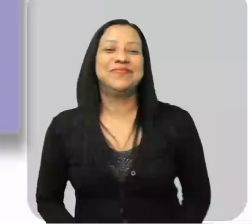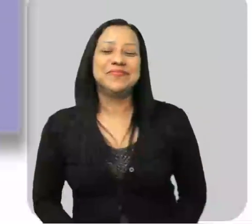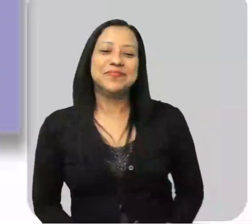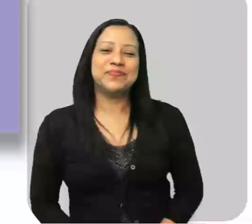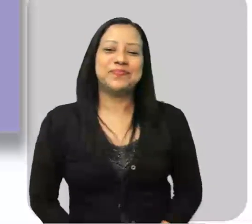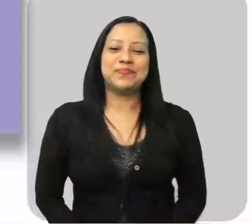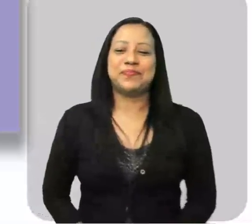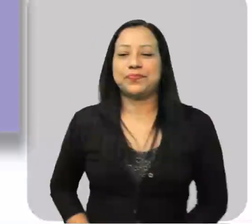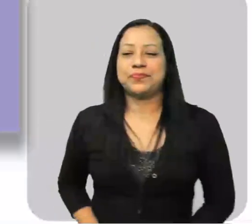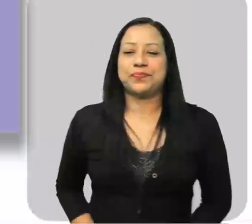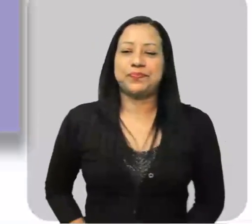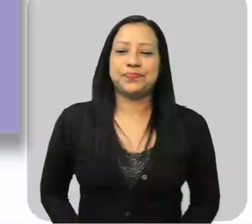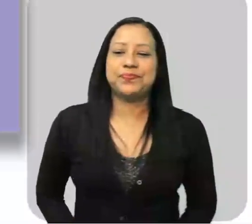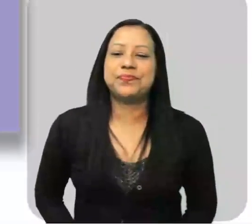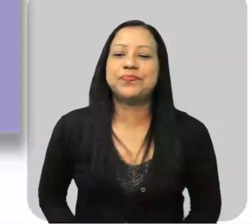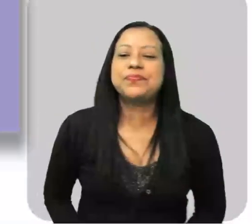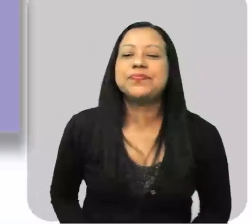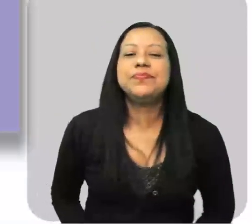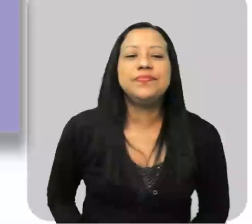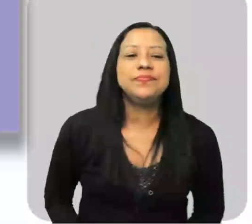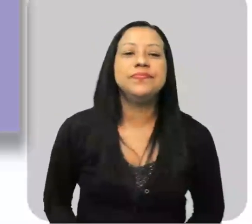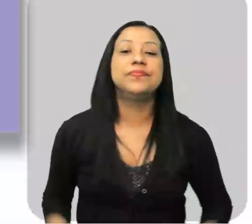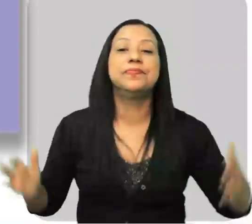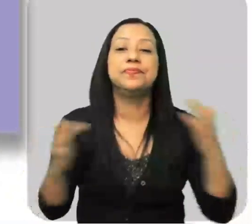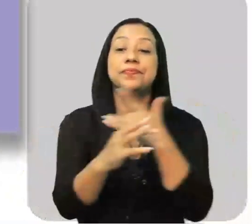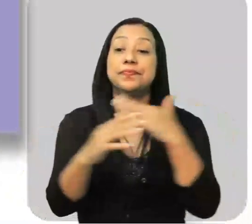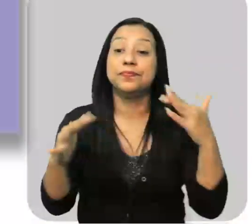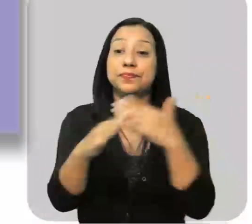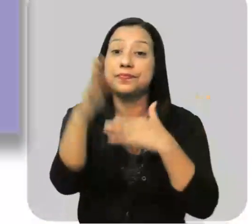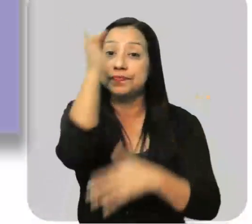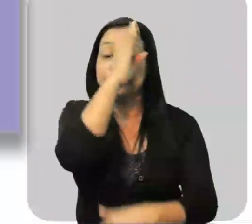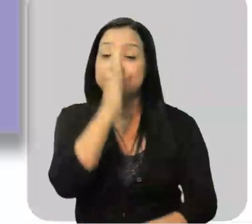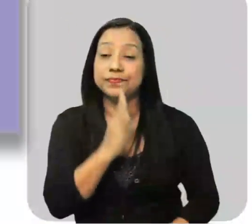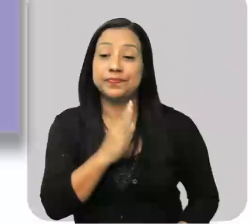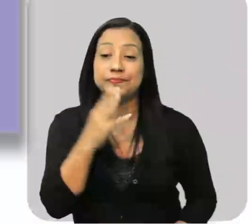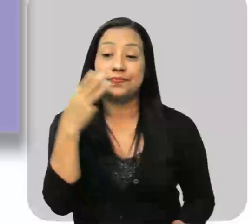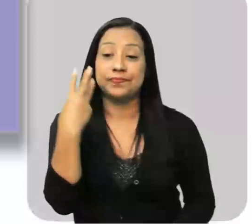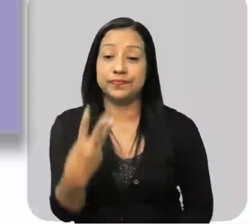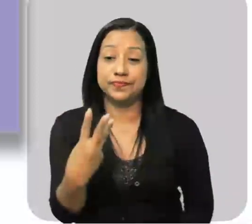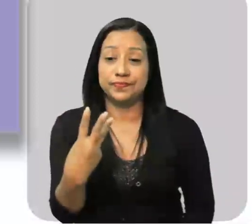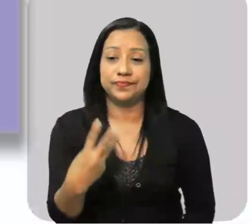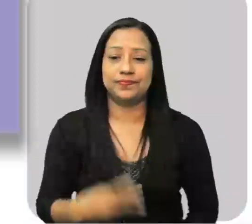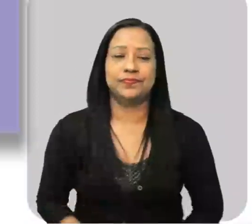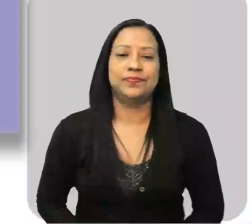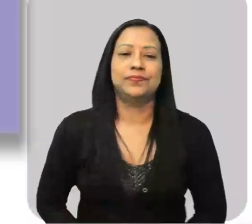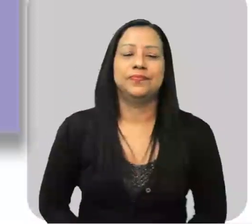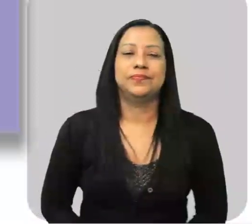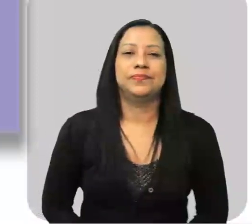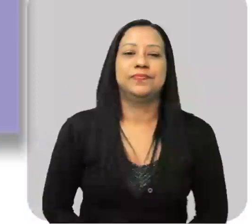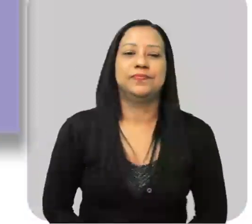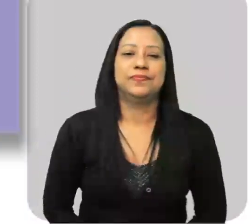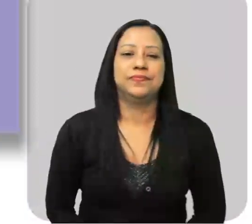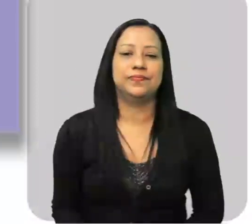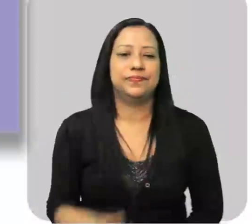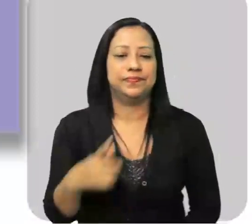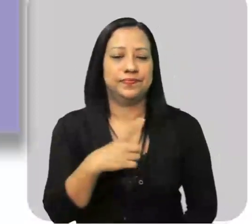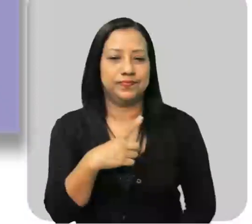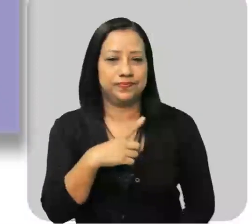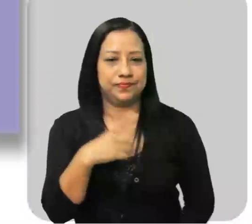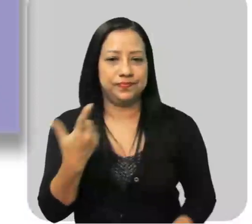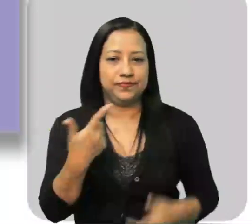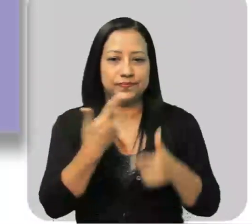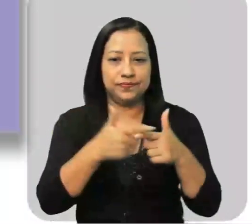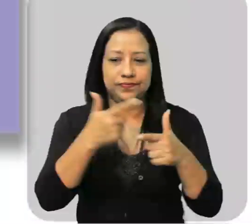aluno top das galáxias, não é isso, Clefer? É isso aí, vamos lá. Urbanização no